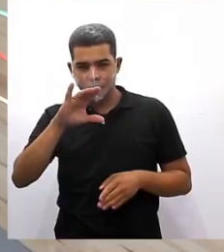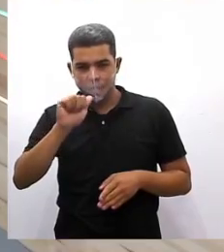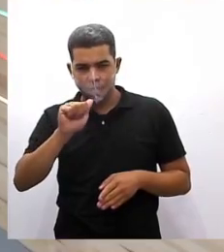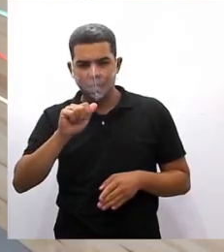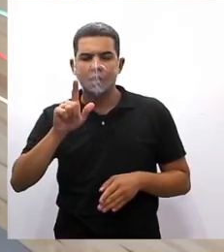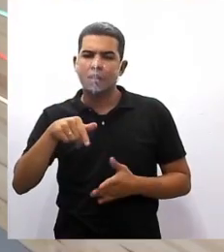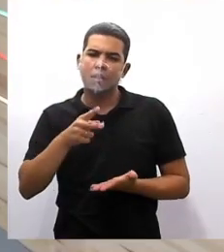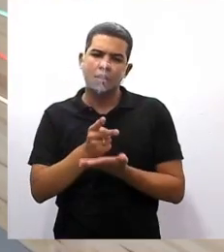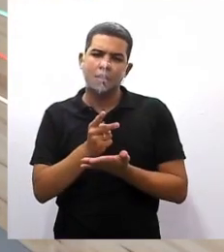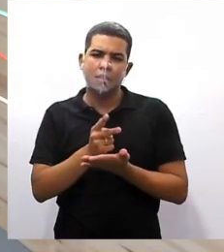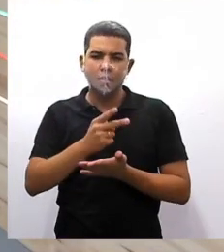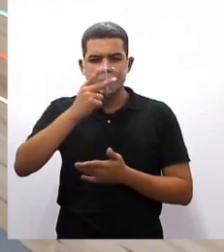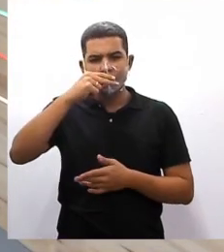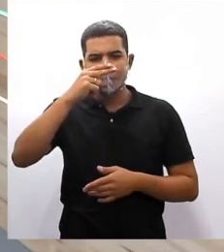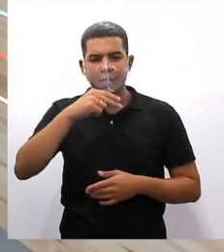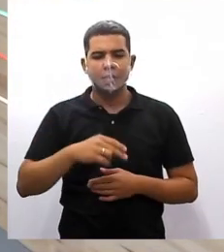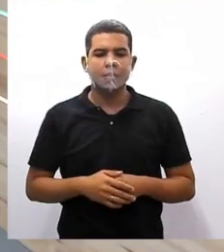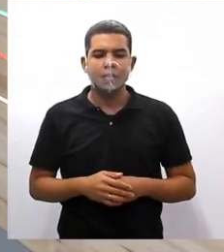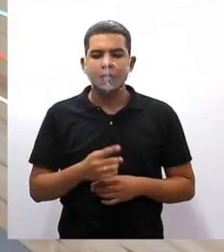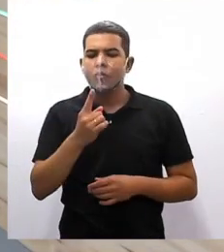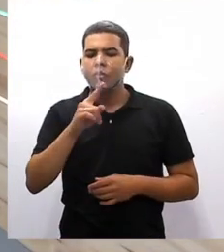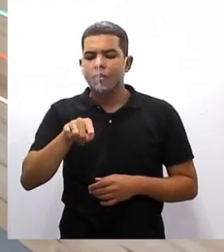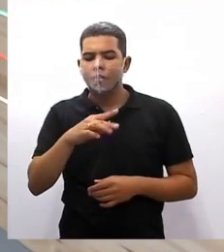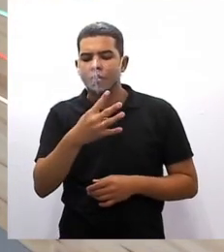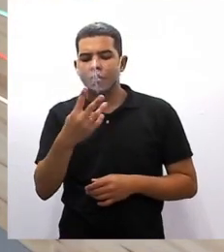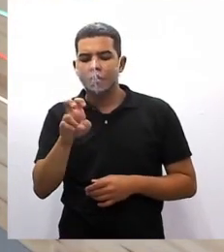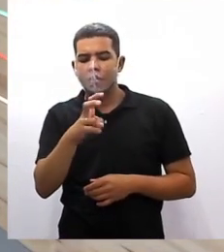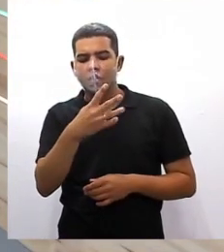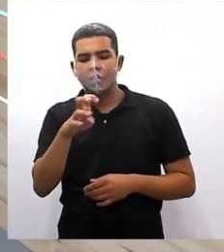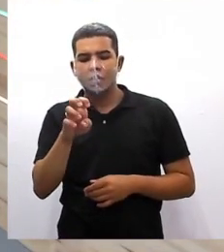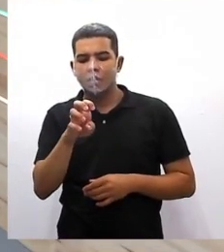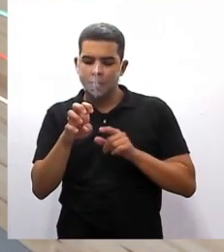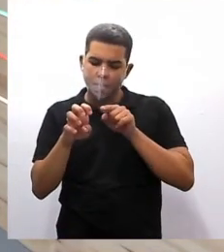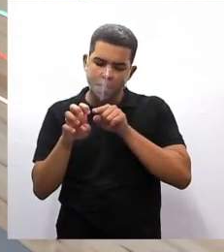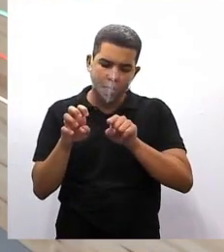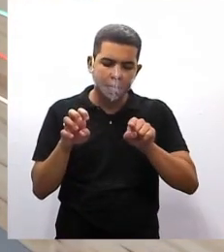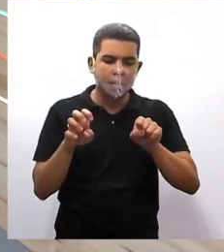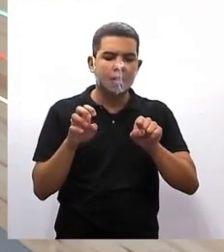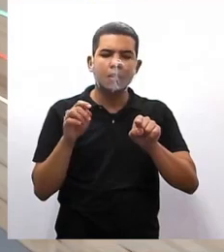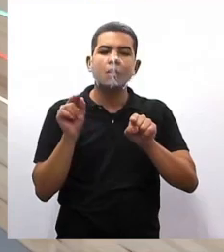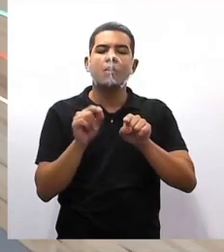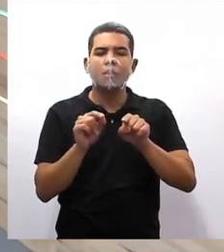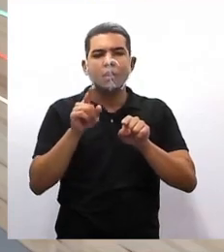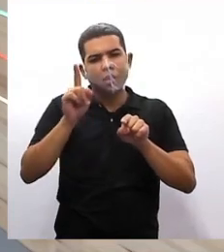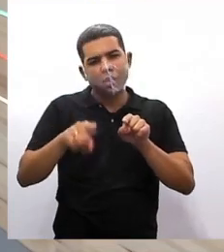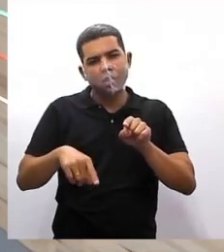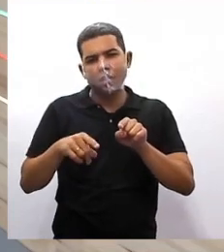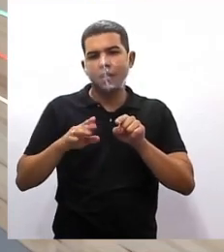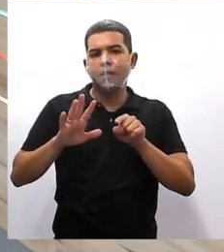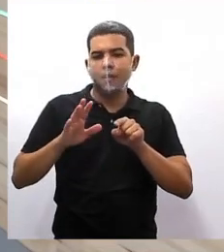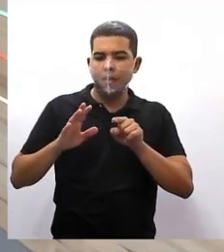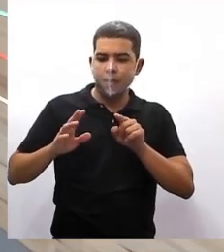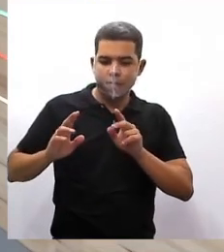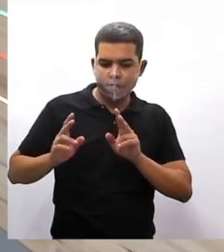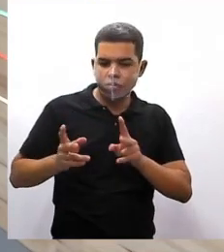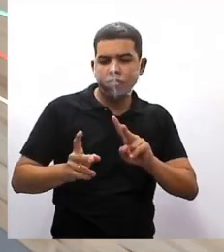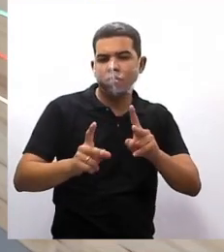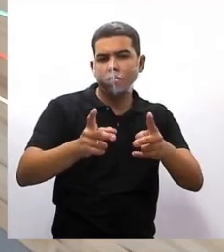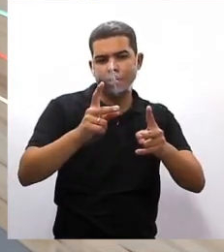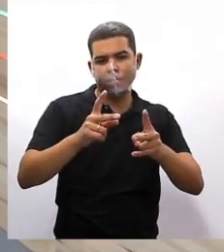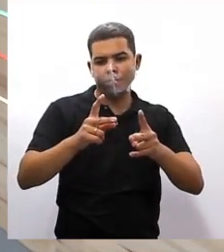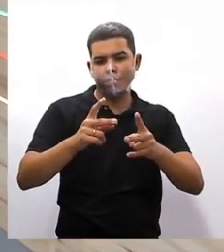assim? 1,45, 45, 45 e reticência. É um número racional, é uma dízima periódica,